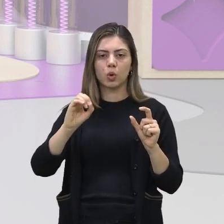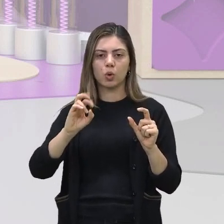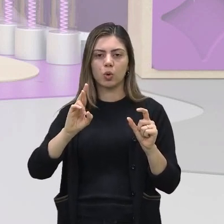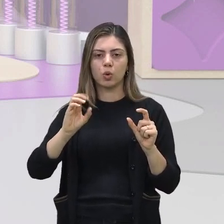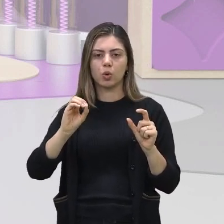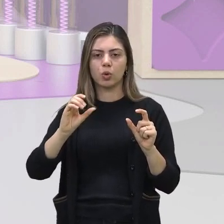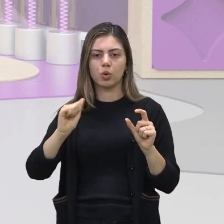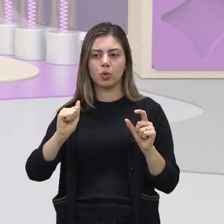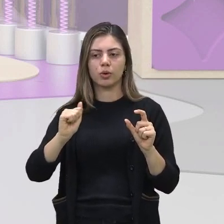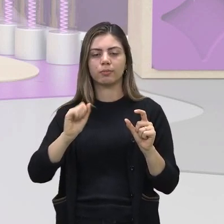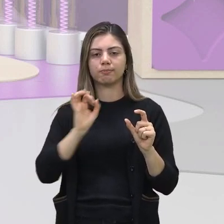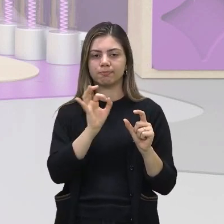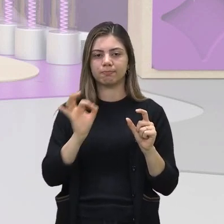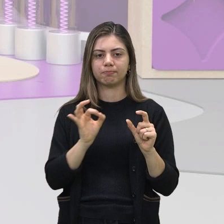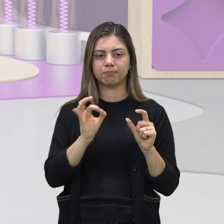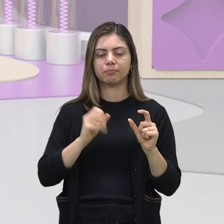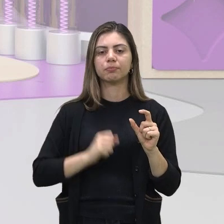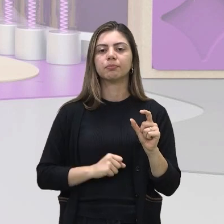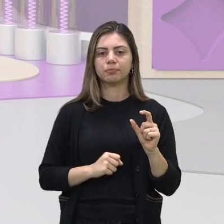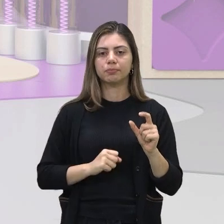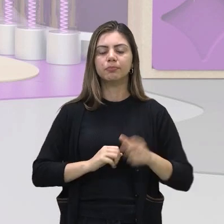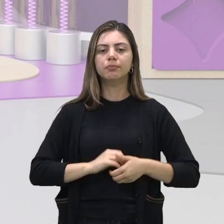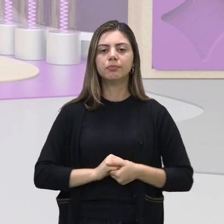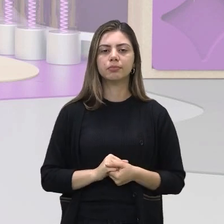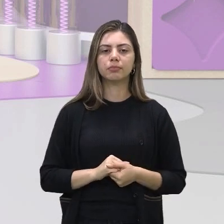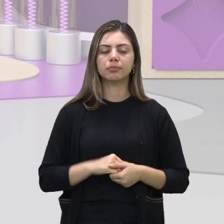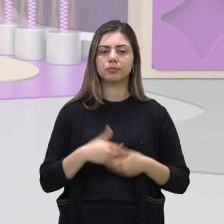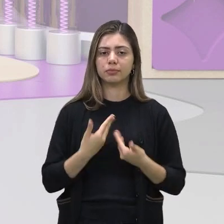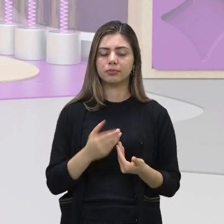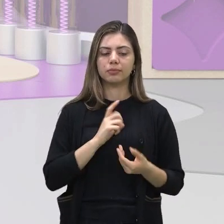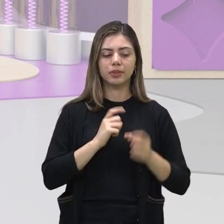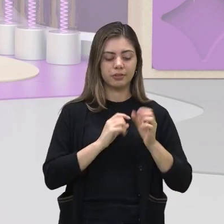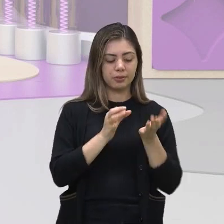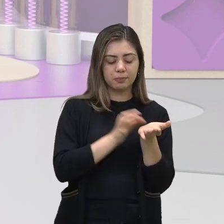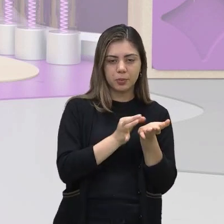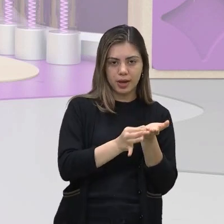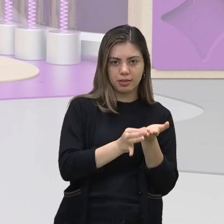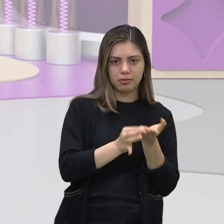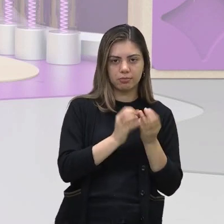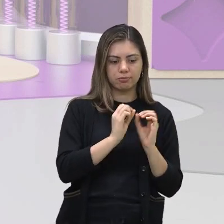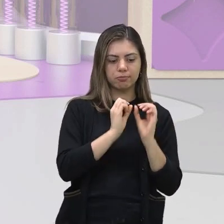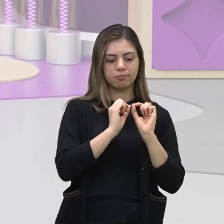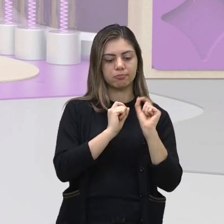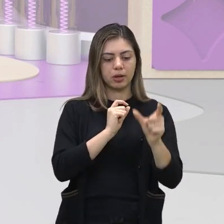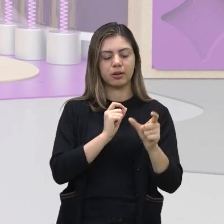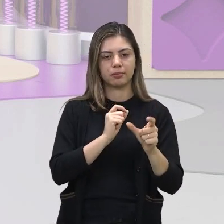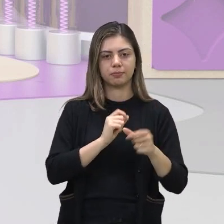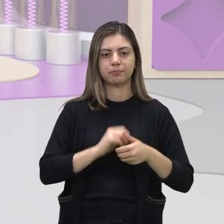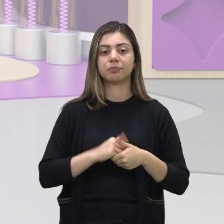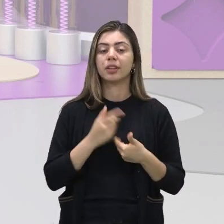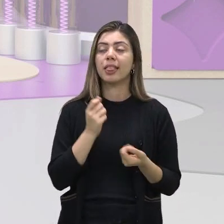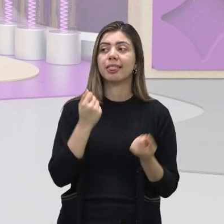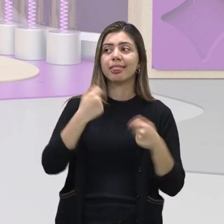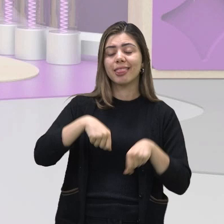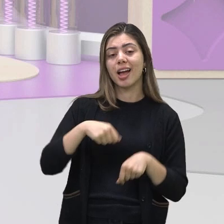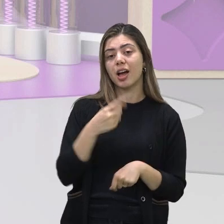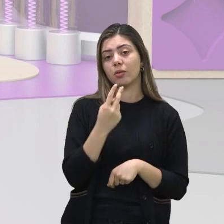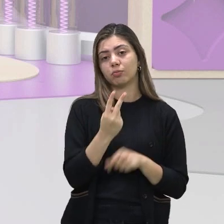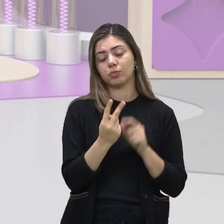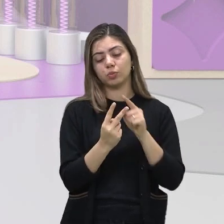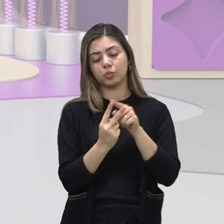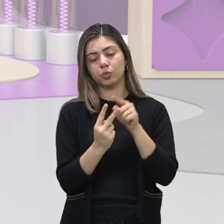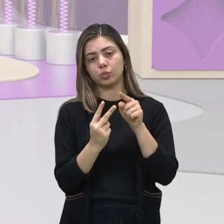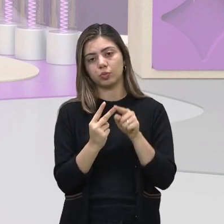coroa. Tá? Então, foi lançada a moeda, temos duas possibilidades.